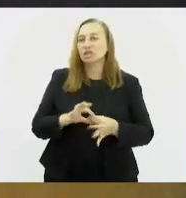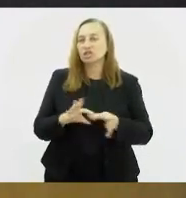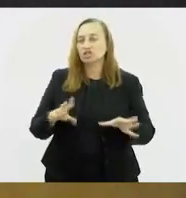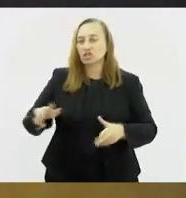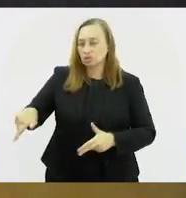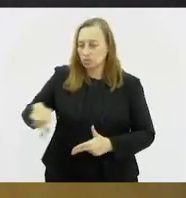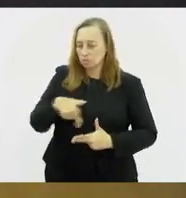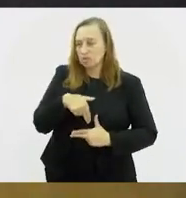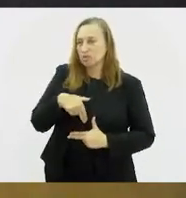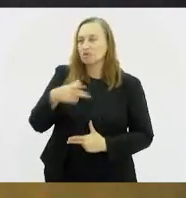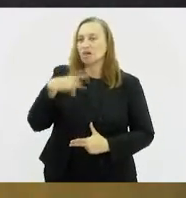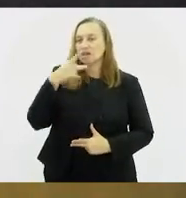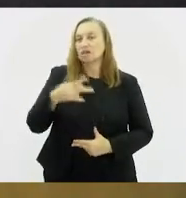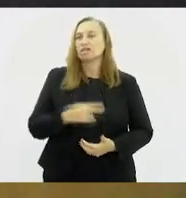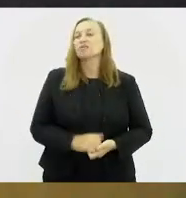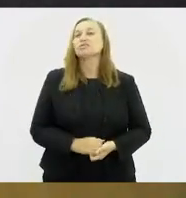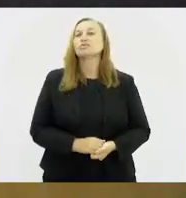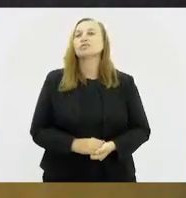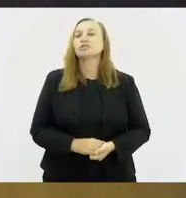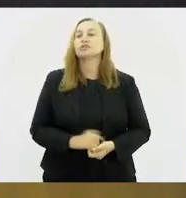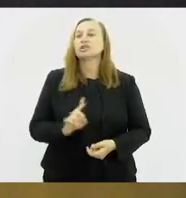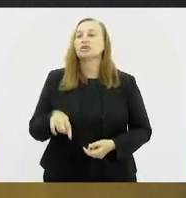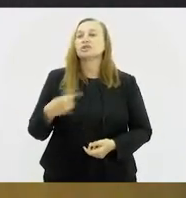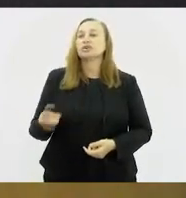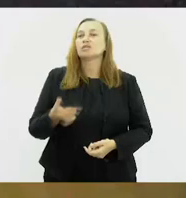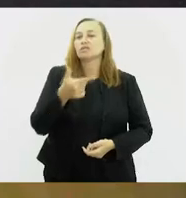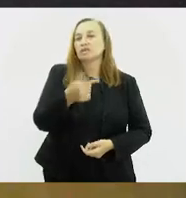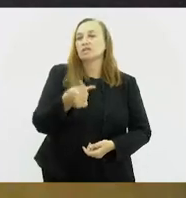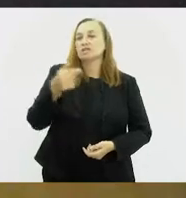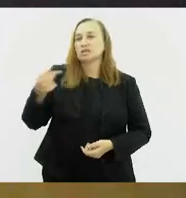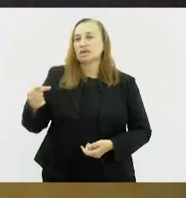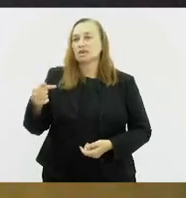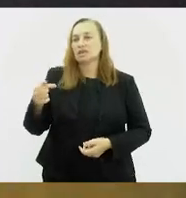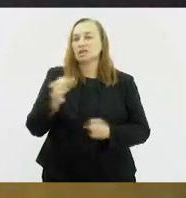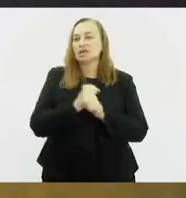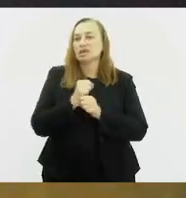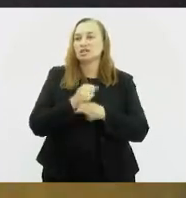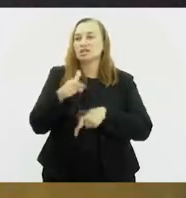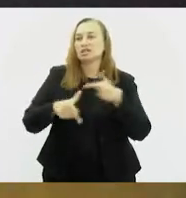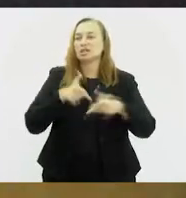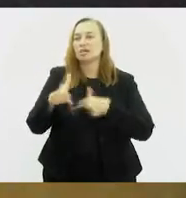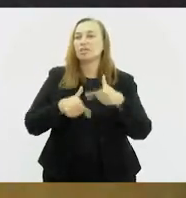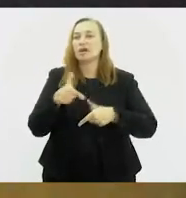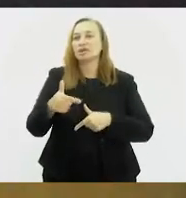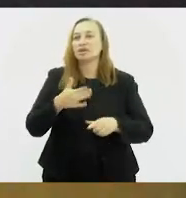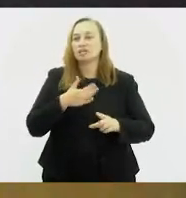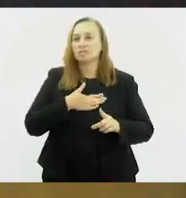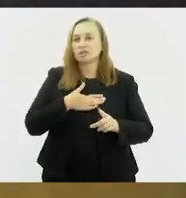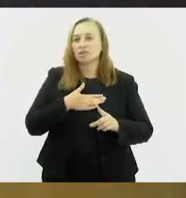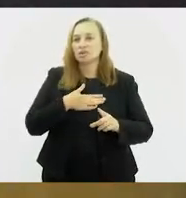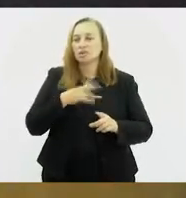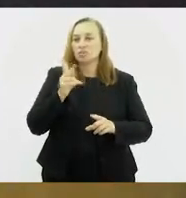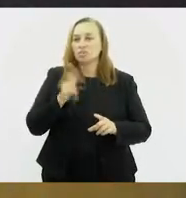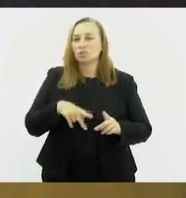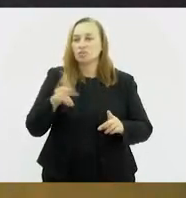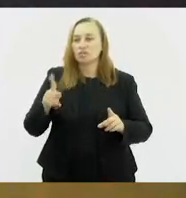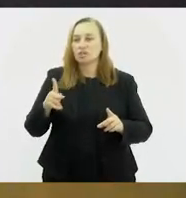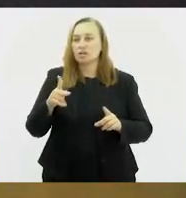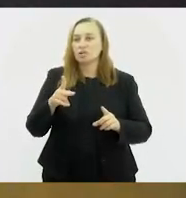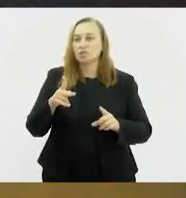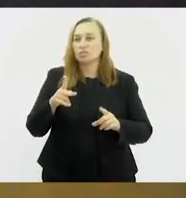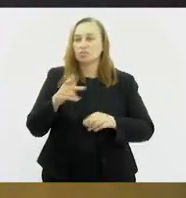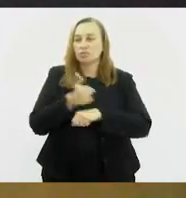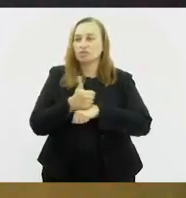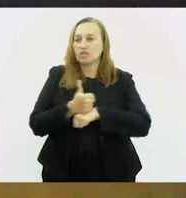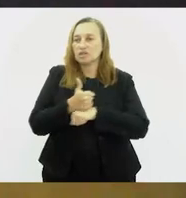e dizer que depois de 27 anos de exercício da minha profissão, que é psicóloga, e há 22 anos trabalhando